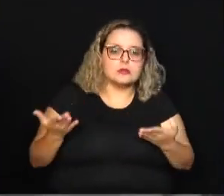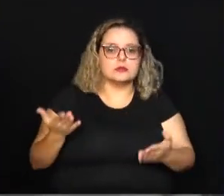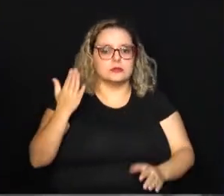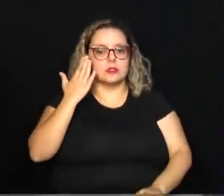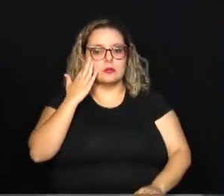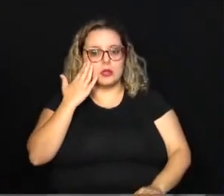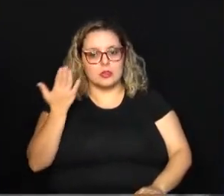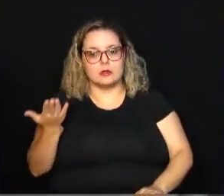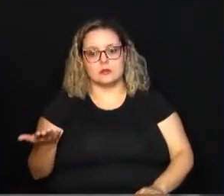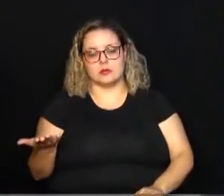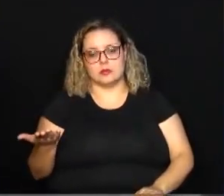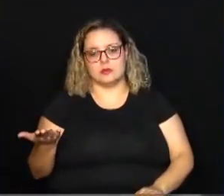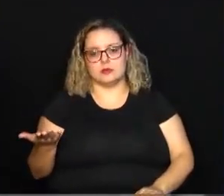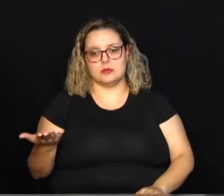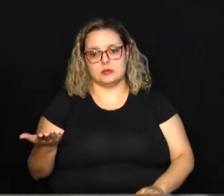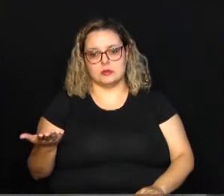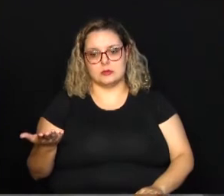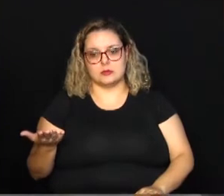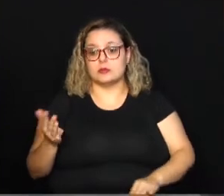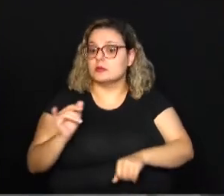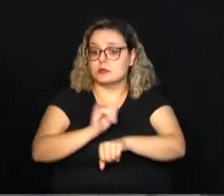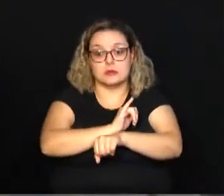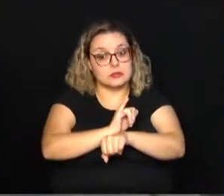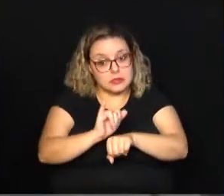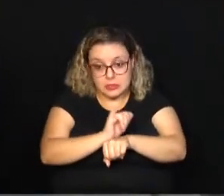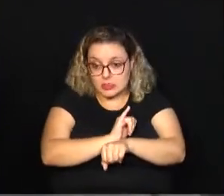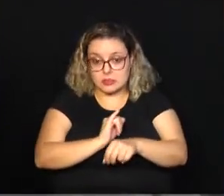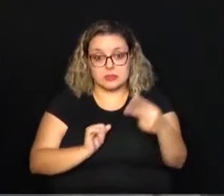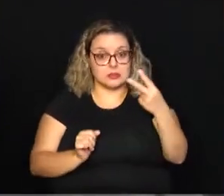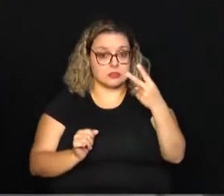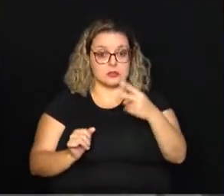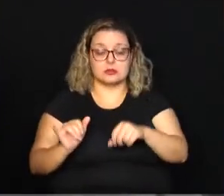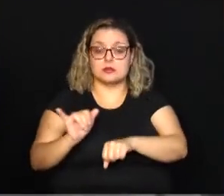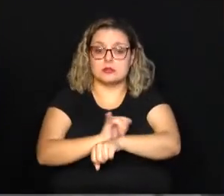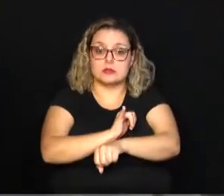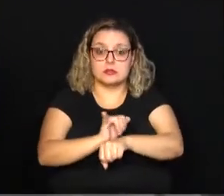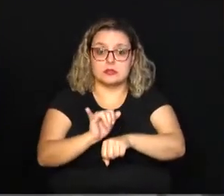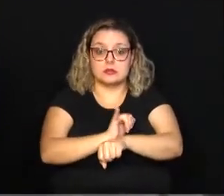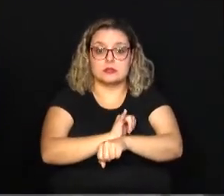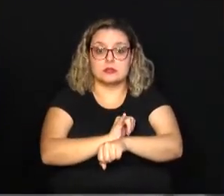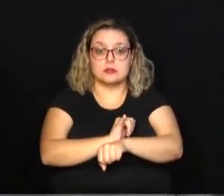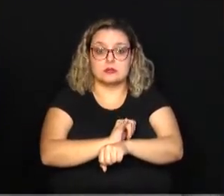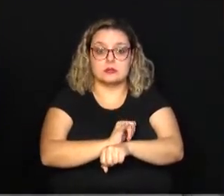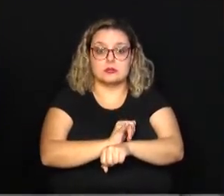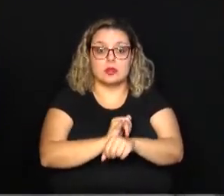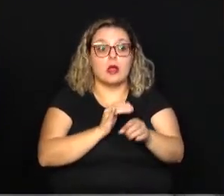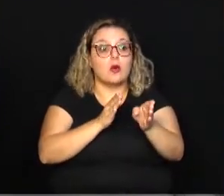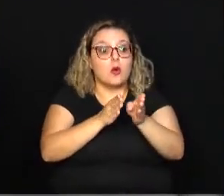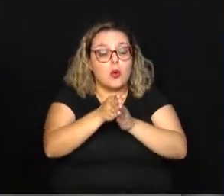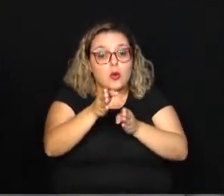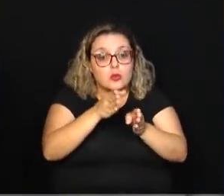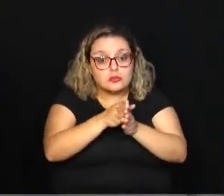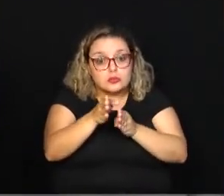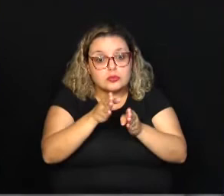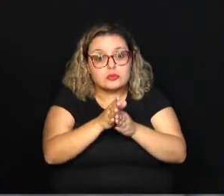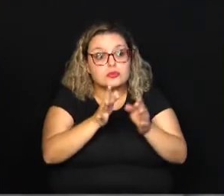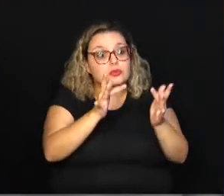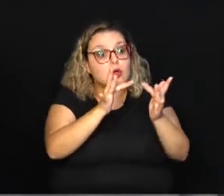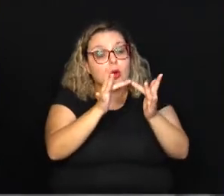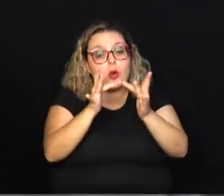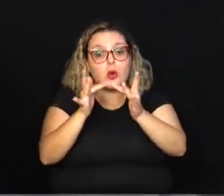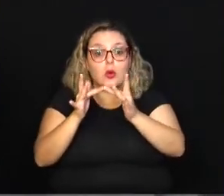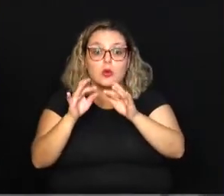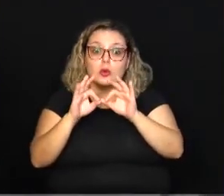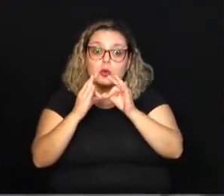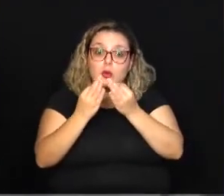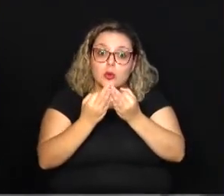disso. Então, isso daí é uma estratégia. A segunda estratégia, convencer as pessoas do contato familiar, o